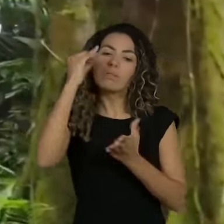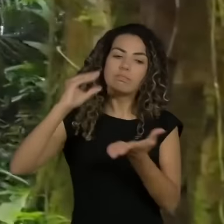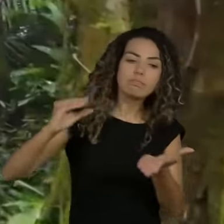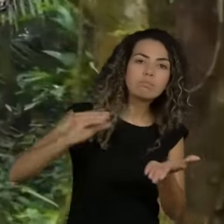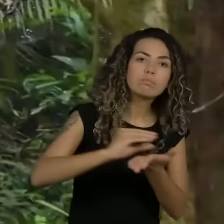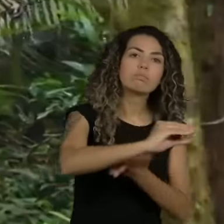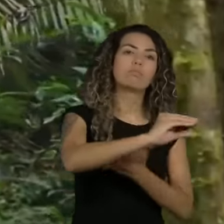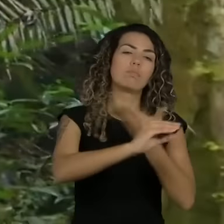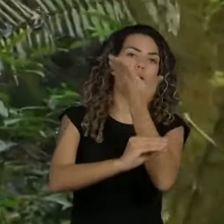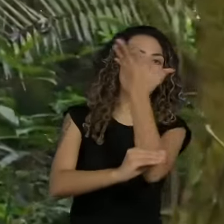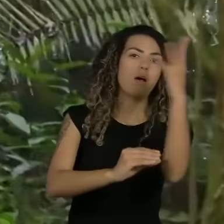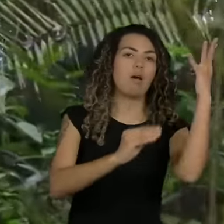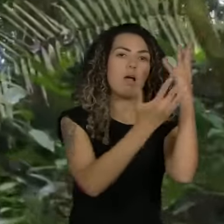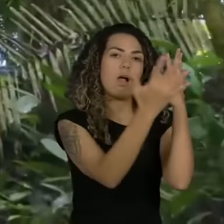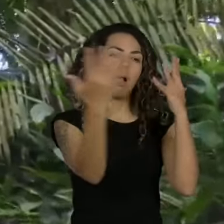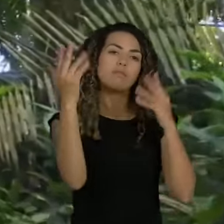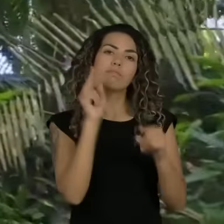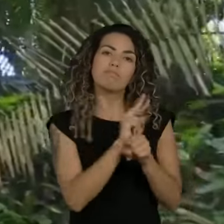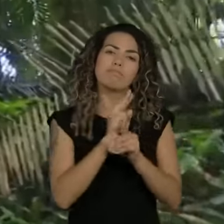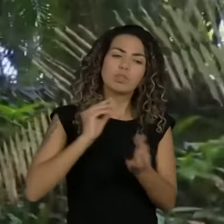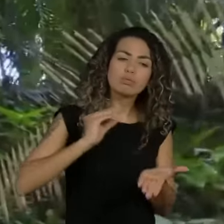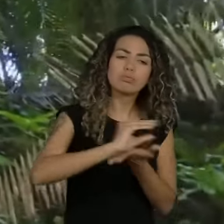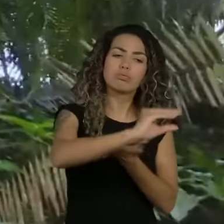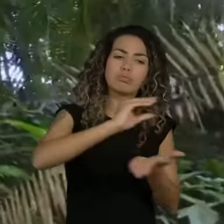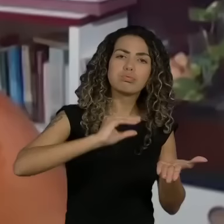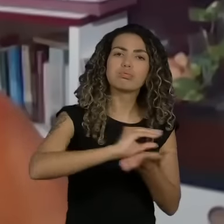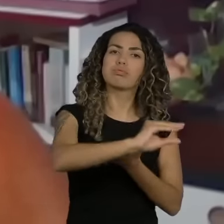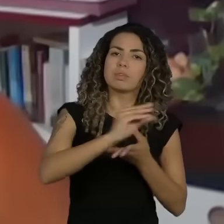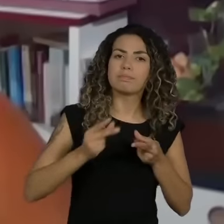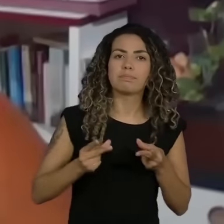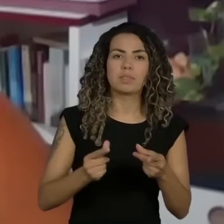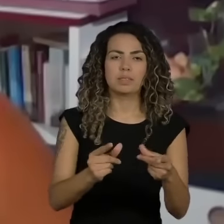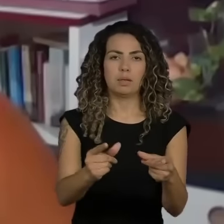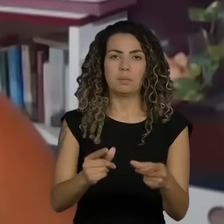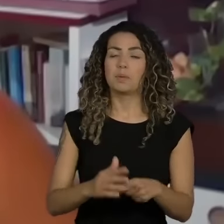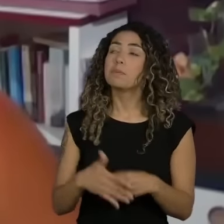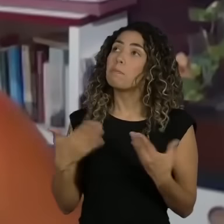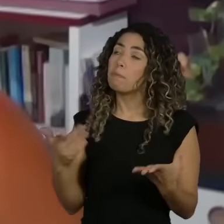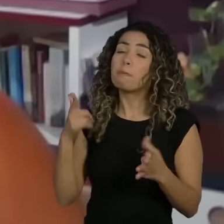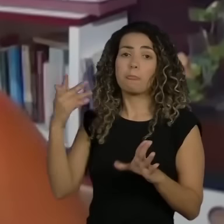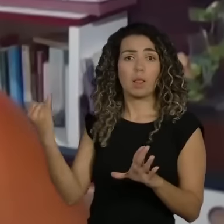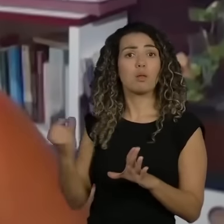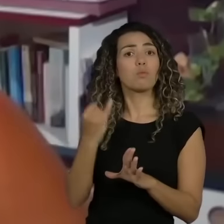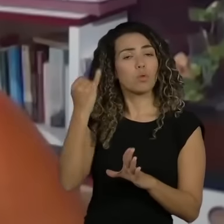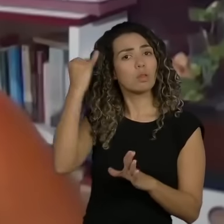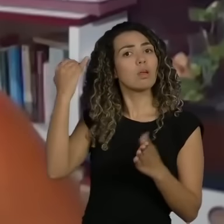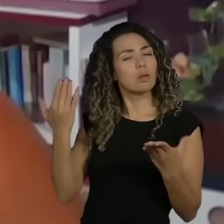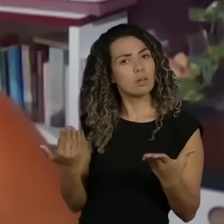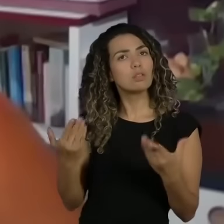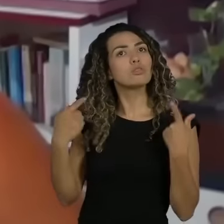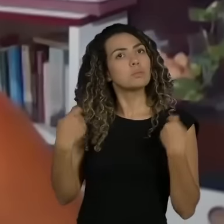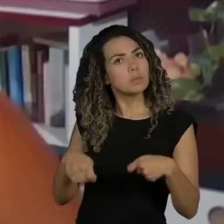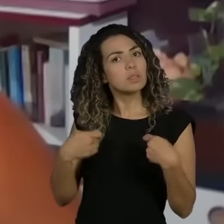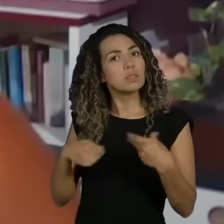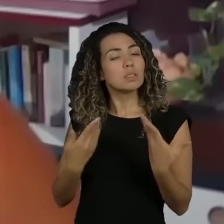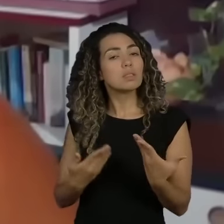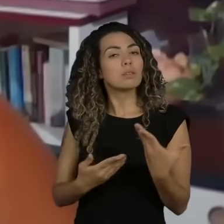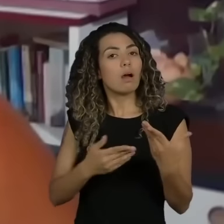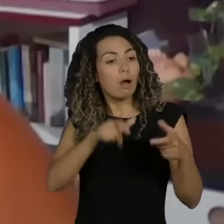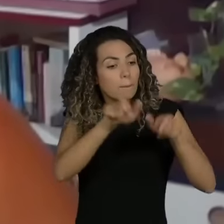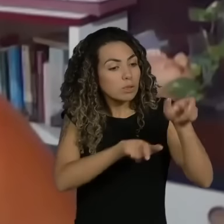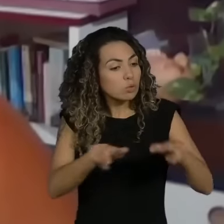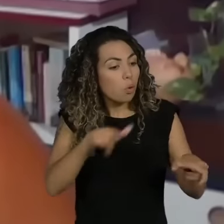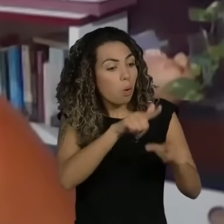Florestas Tropicais para Sempre. A manutenção das pessoas que vivem na